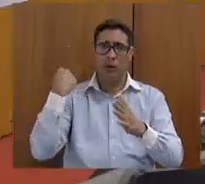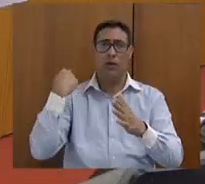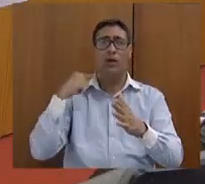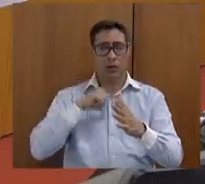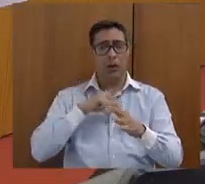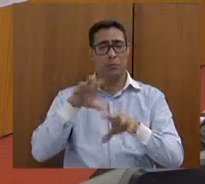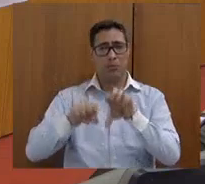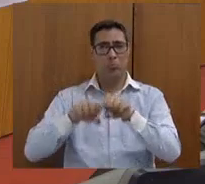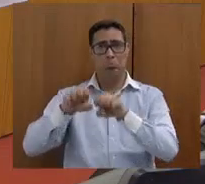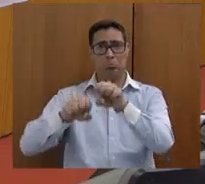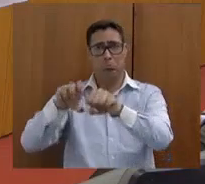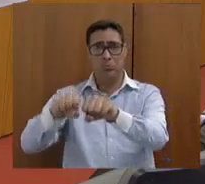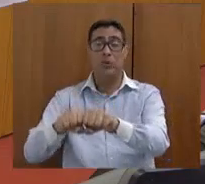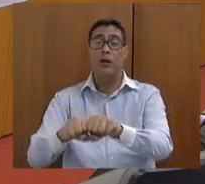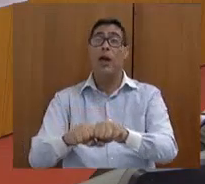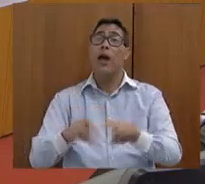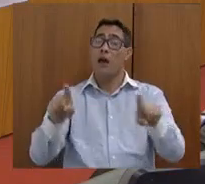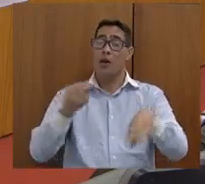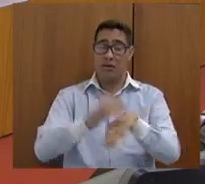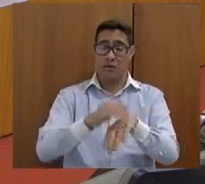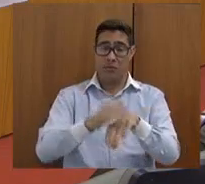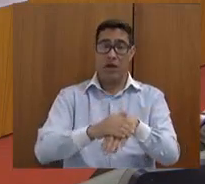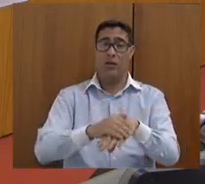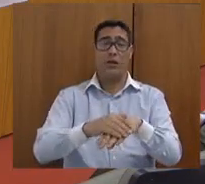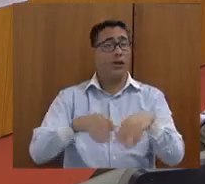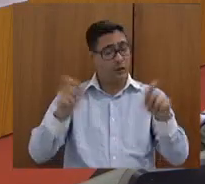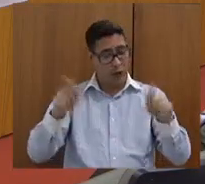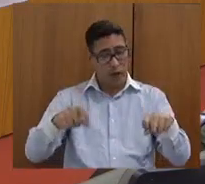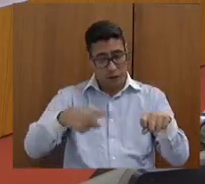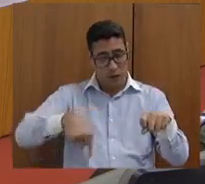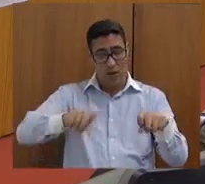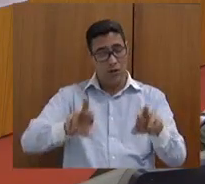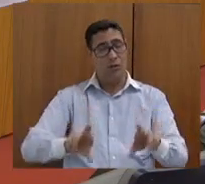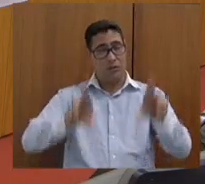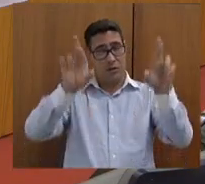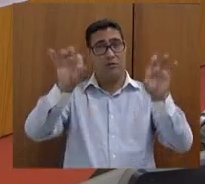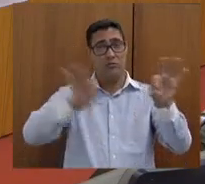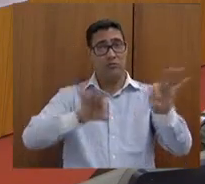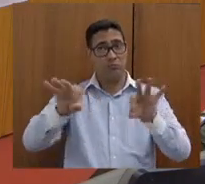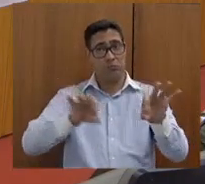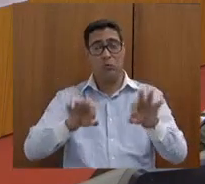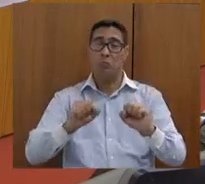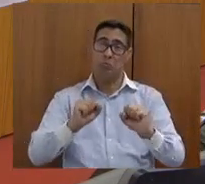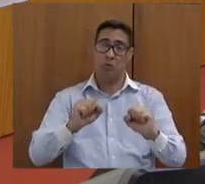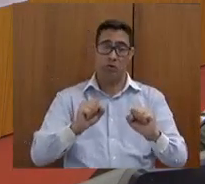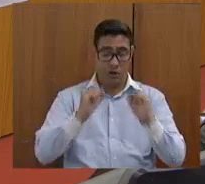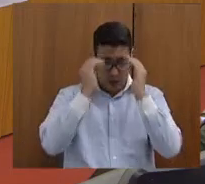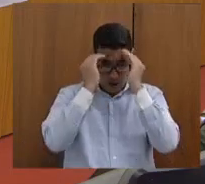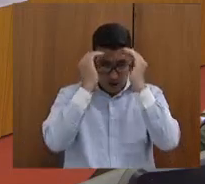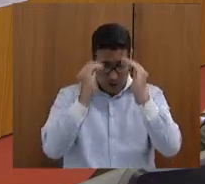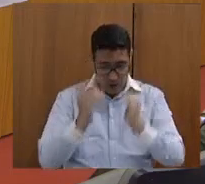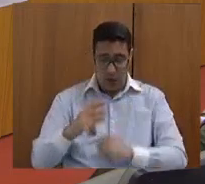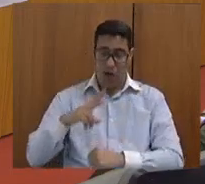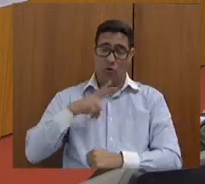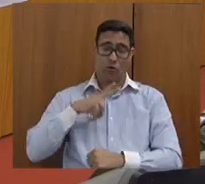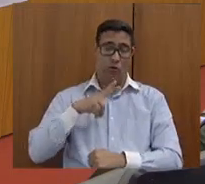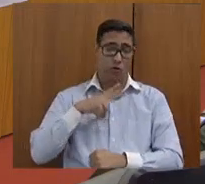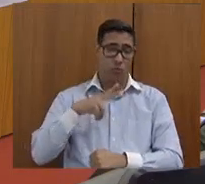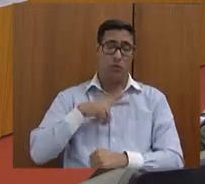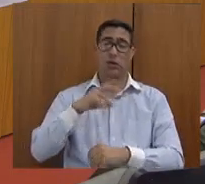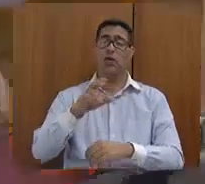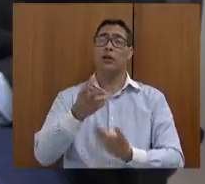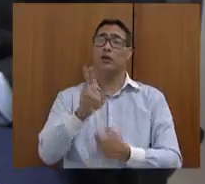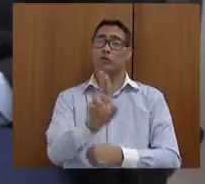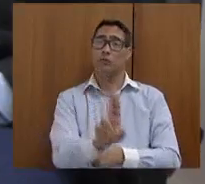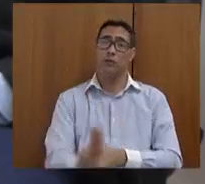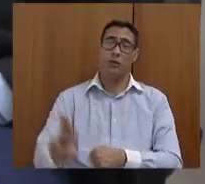essa é uma articulação que nos cabe enquanto você quer estar de educação respeitado autonomia das Universidades estaduais